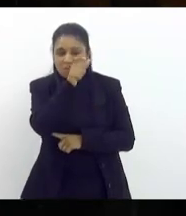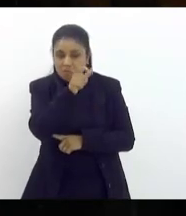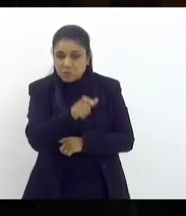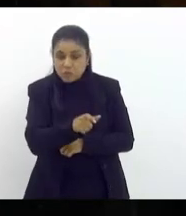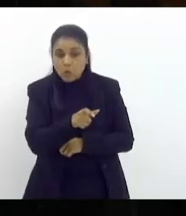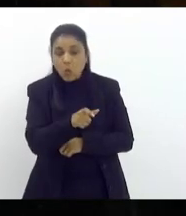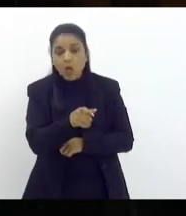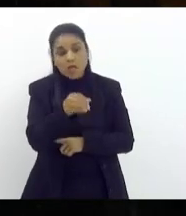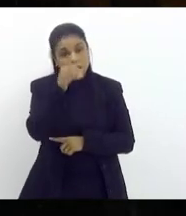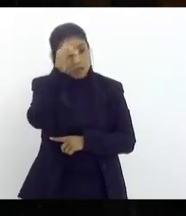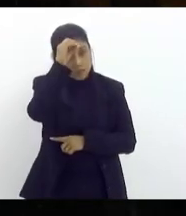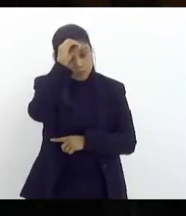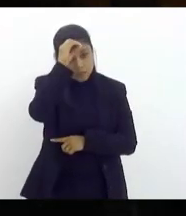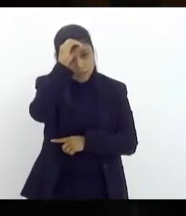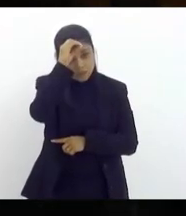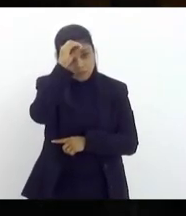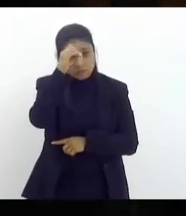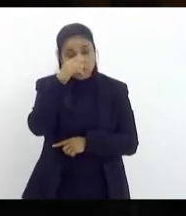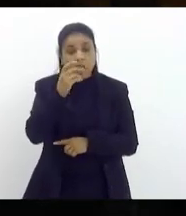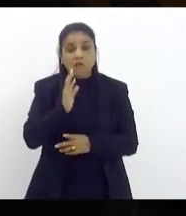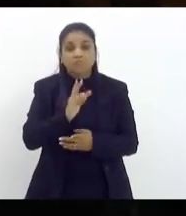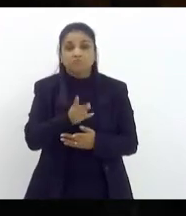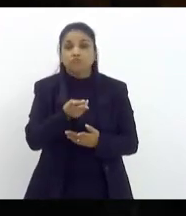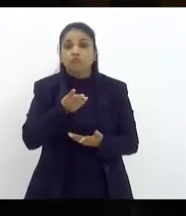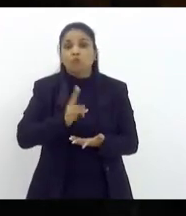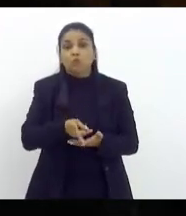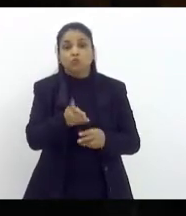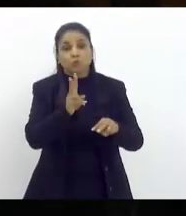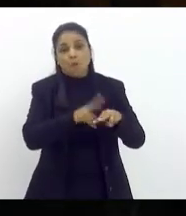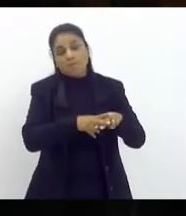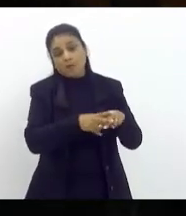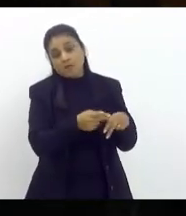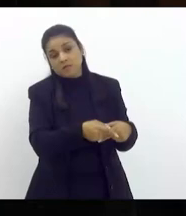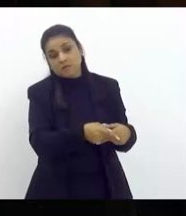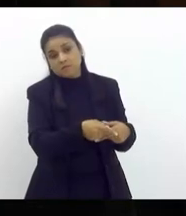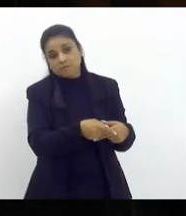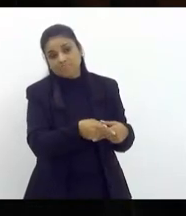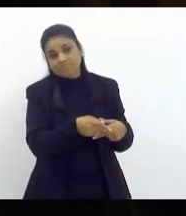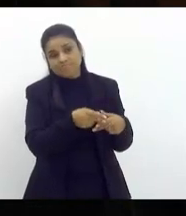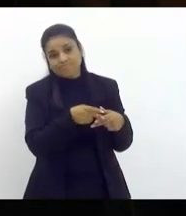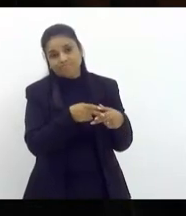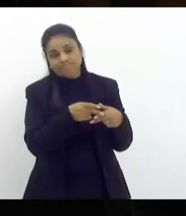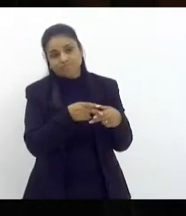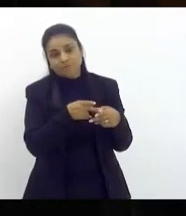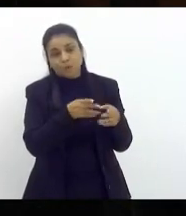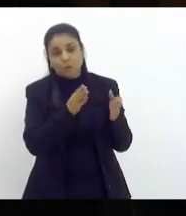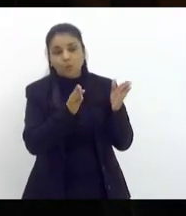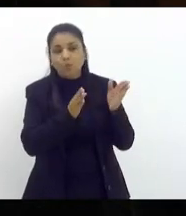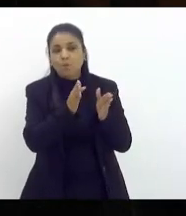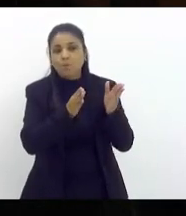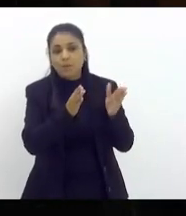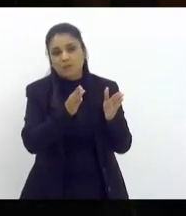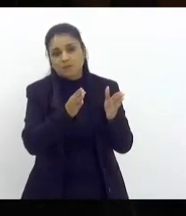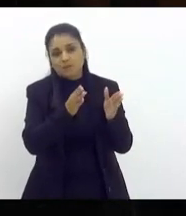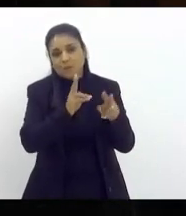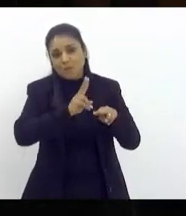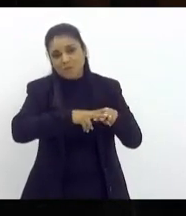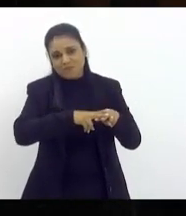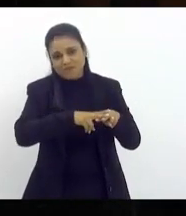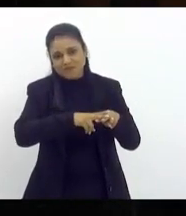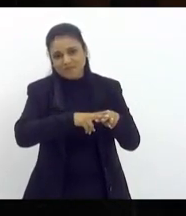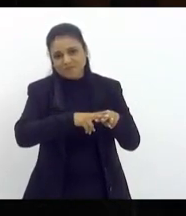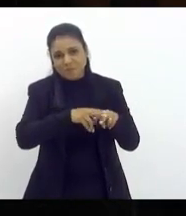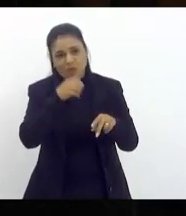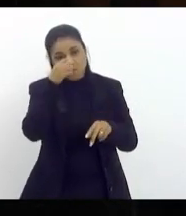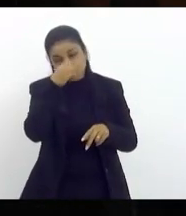foi inocente se não for condenado ela já pagou um tempo dentro da prisão e isso é absurdo então acontece